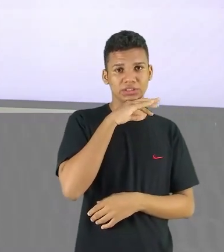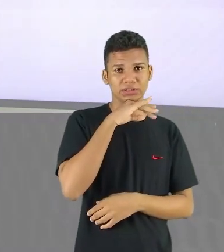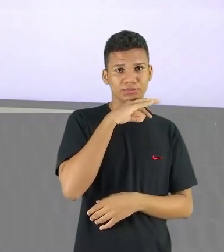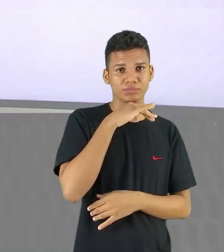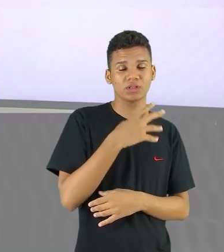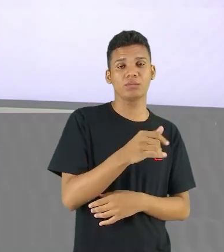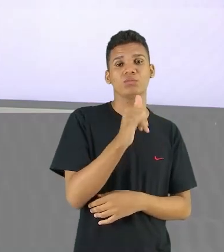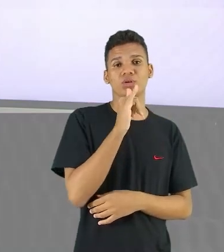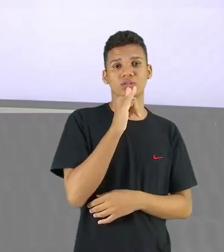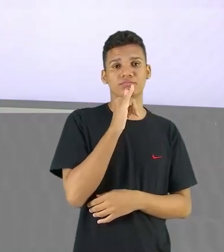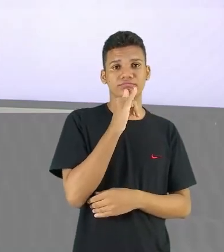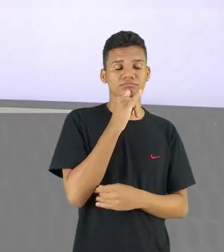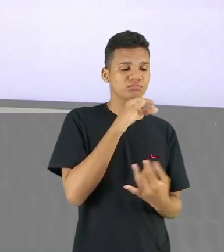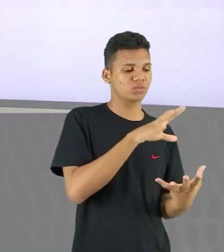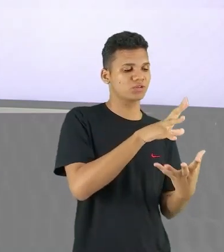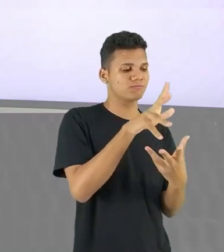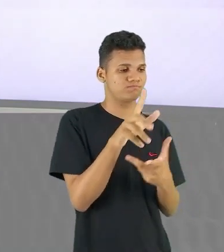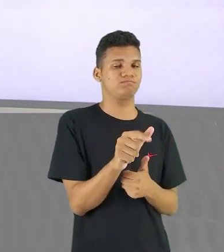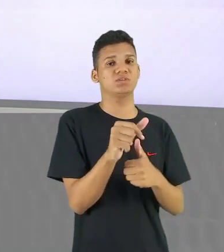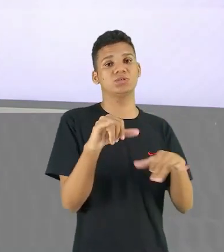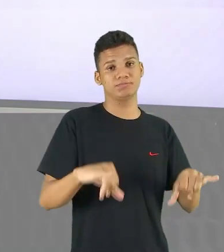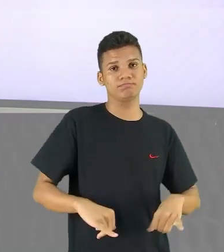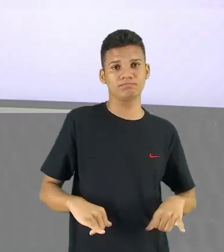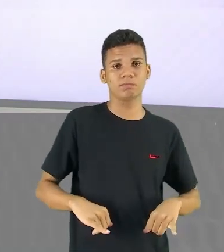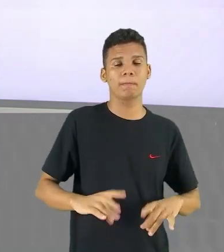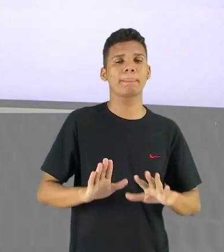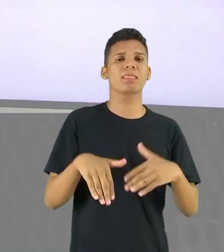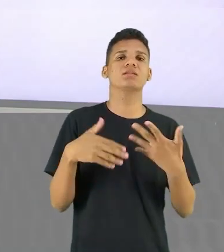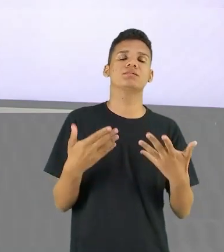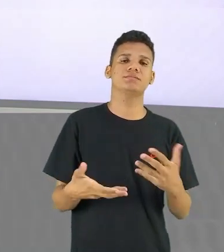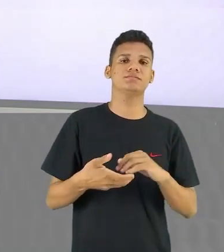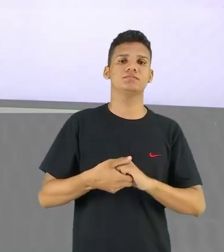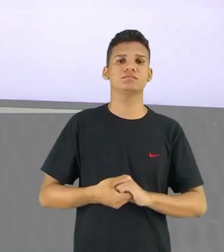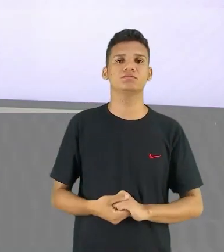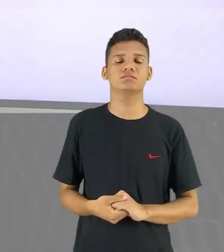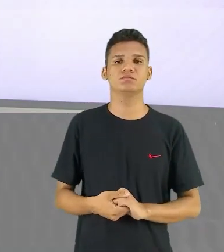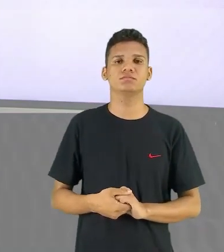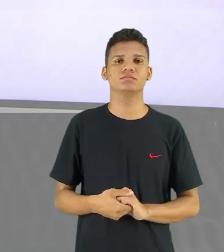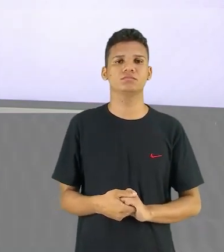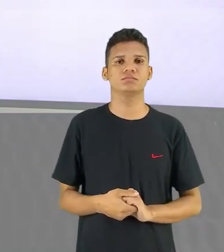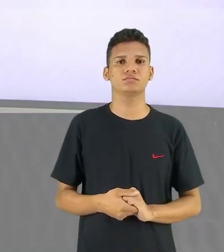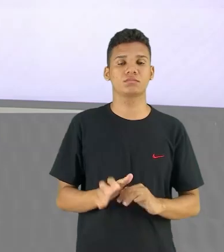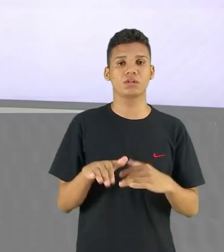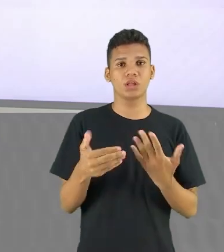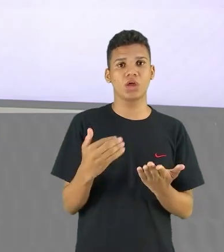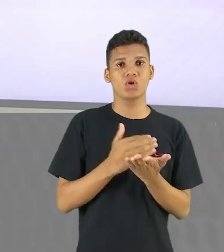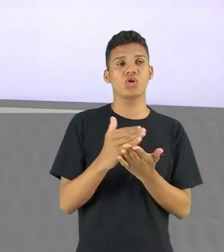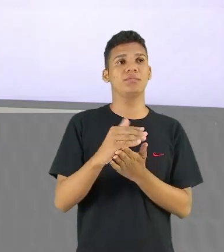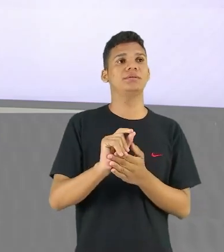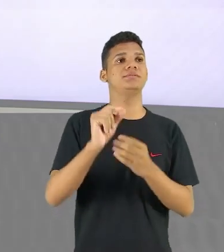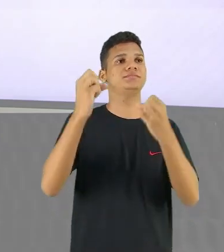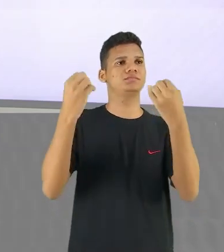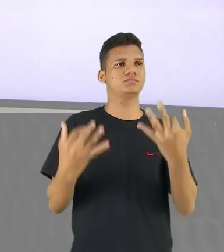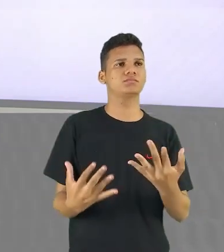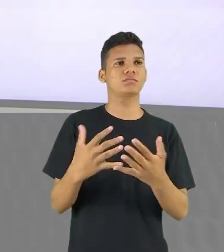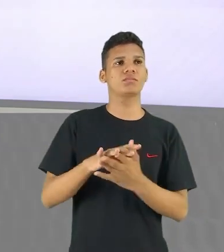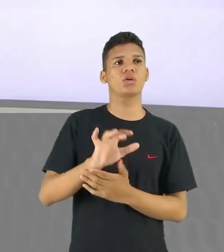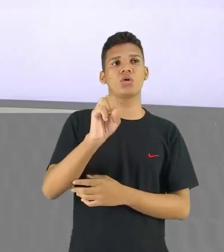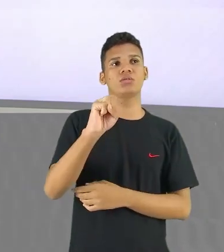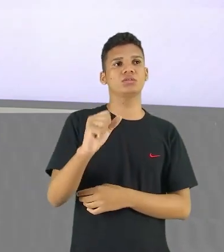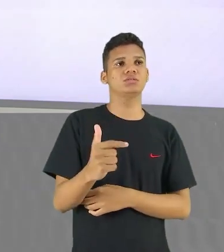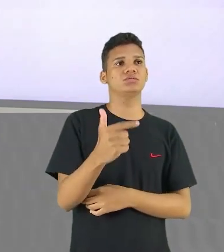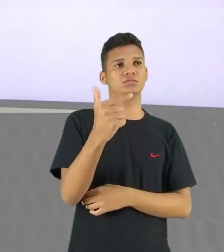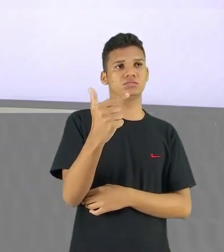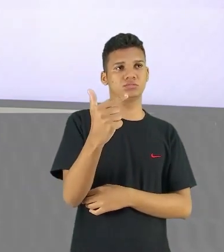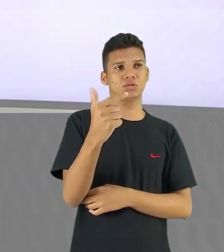82 pounds of textile waste are produced per person in the US. Então ele começa falando, ó,